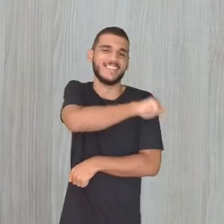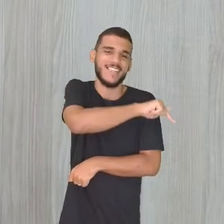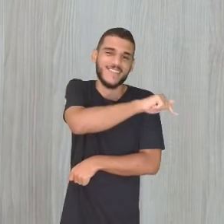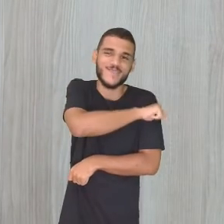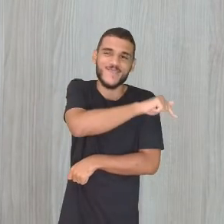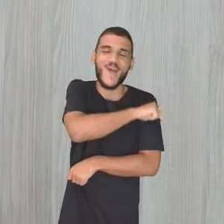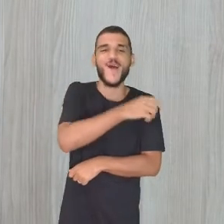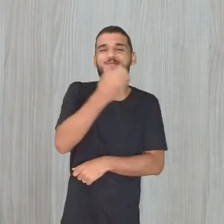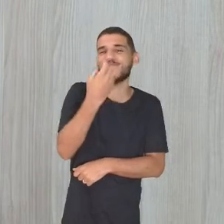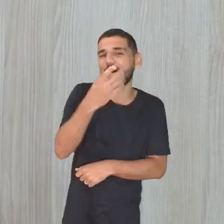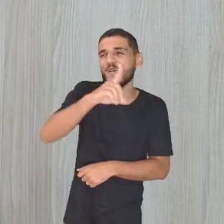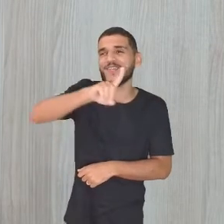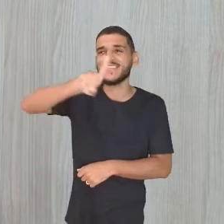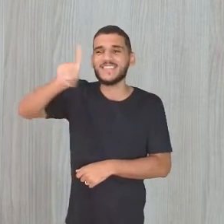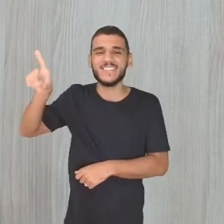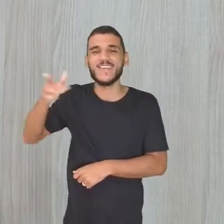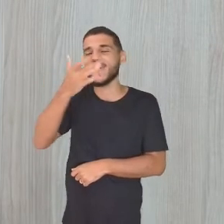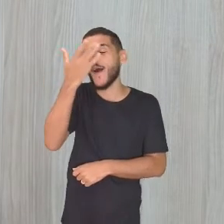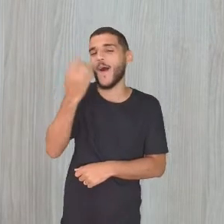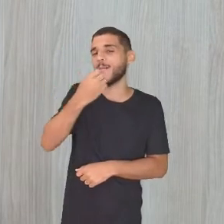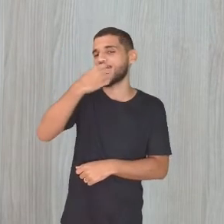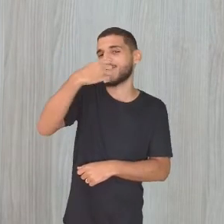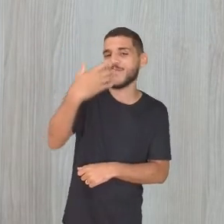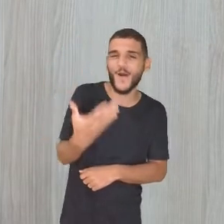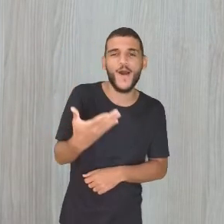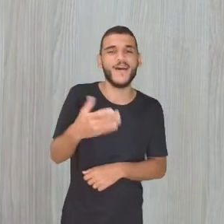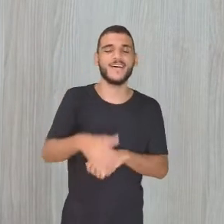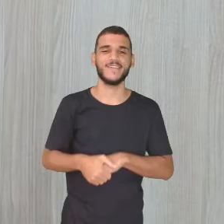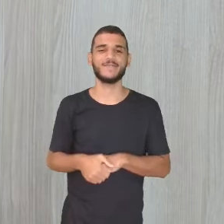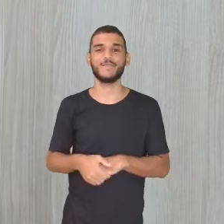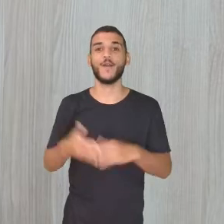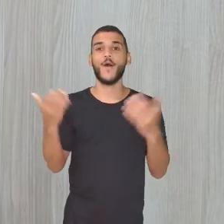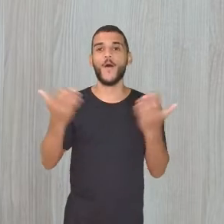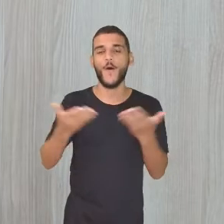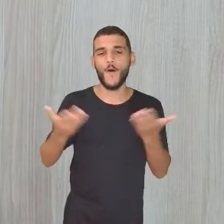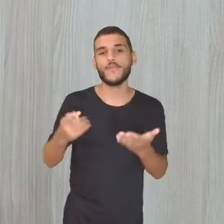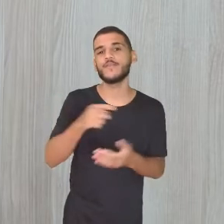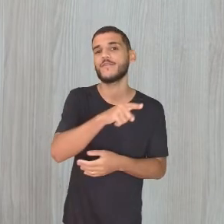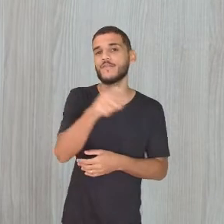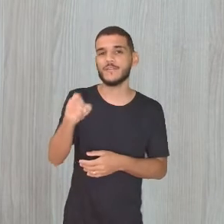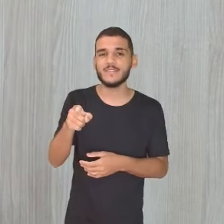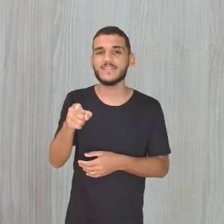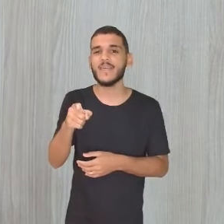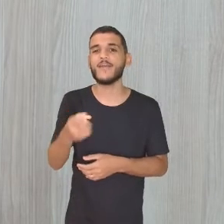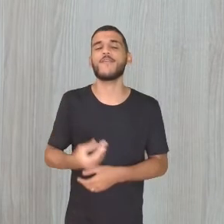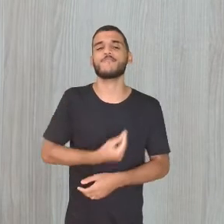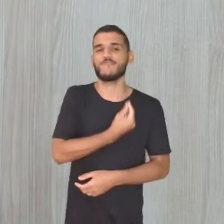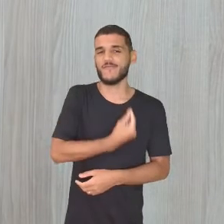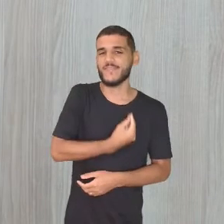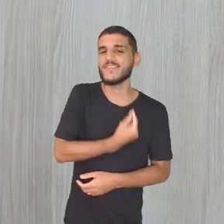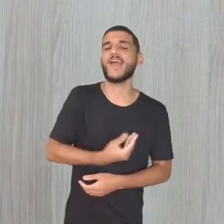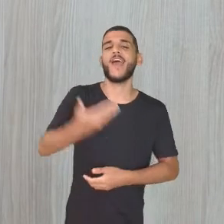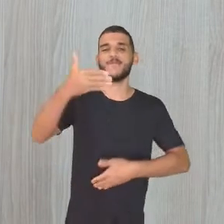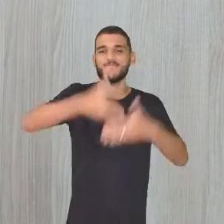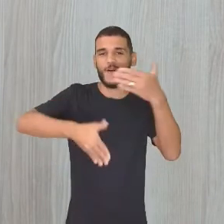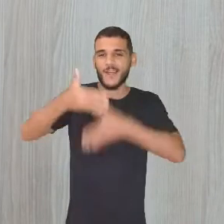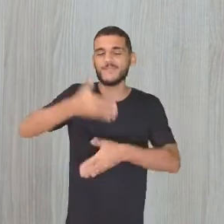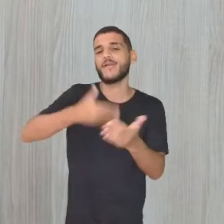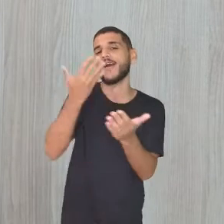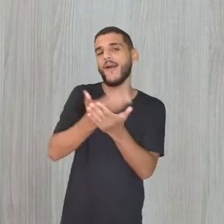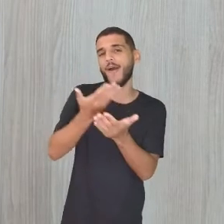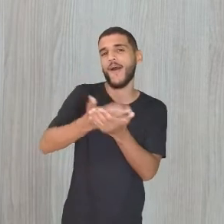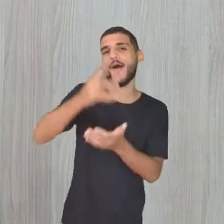bom dia galerinha massa, bom dia a todos. Que hoje vocês venham vivenciar a aula aí com o